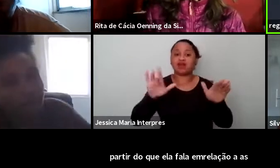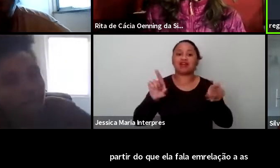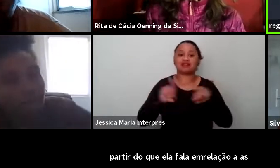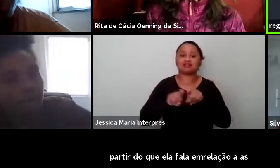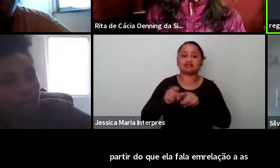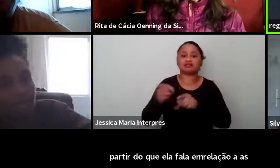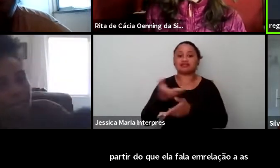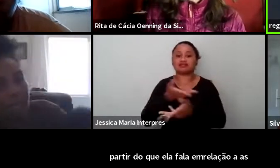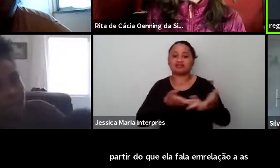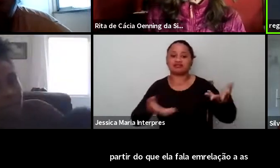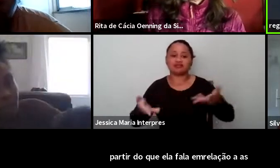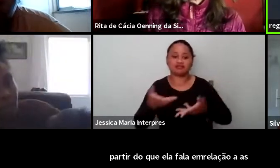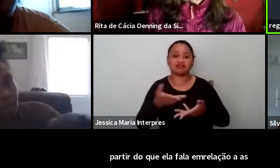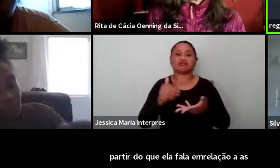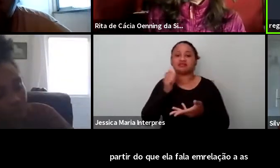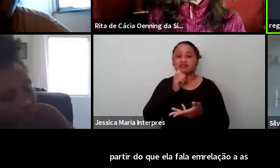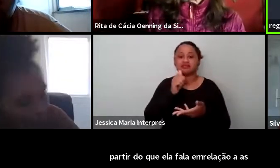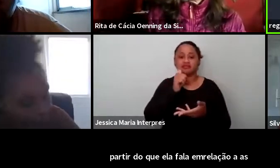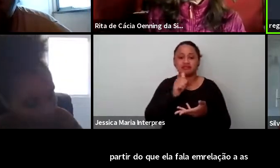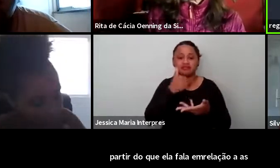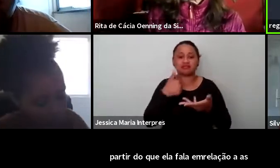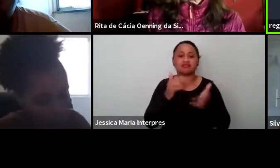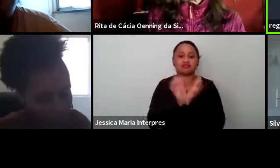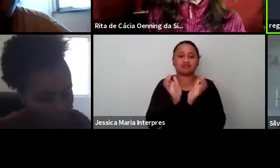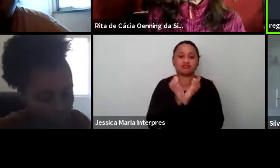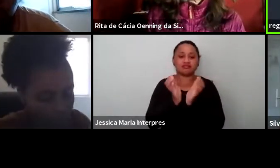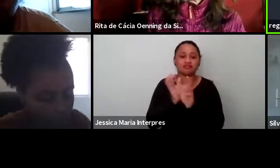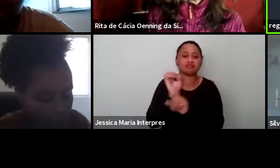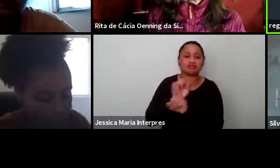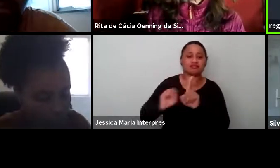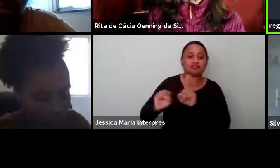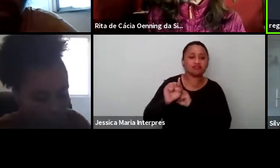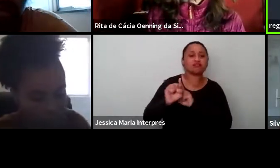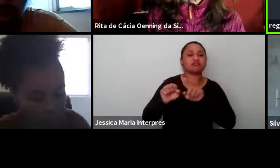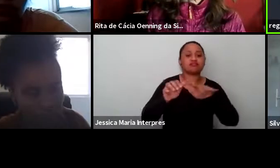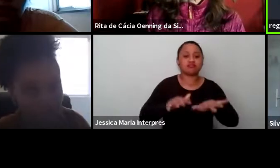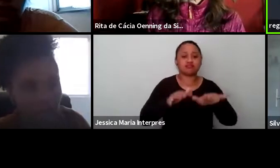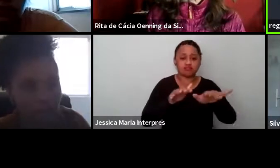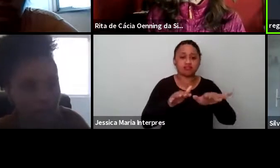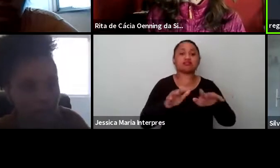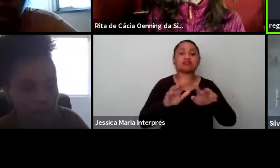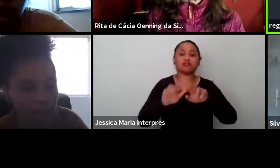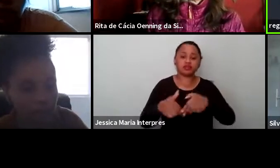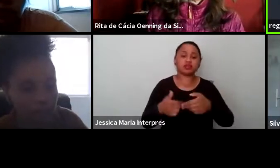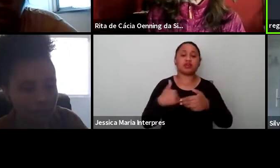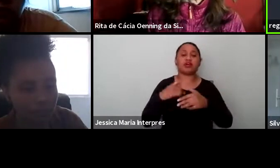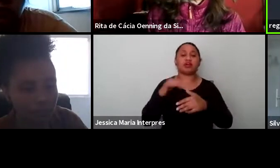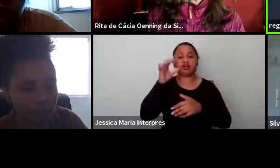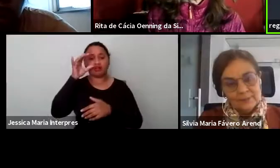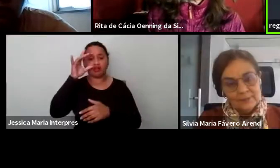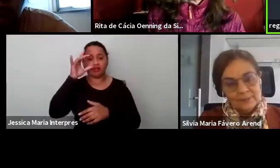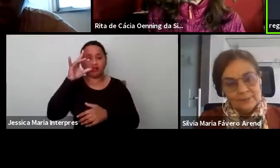de mulheres de movimentos sociais pela via dos artes, da rede social, dos Instagrams, etc.